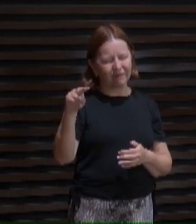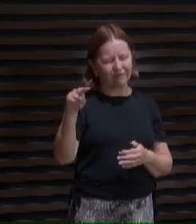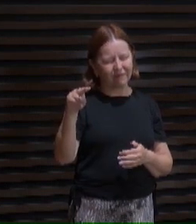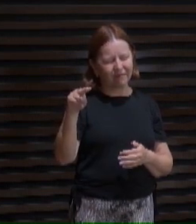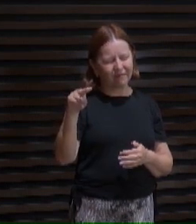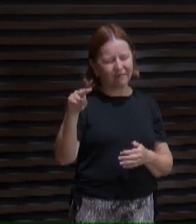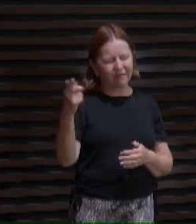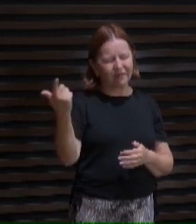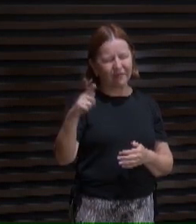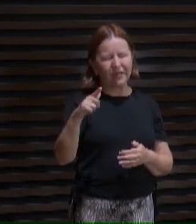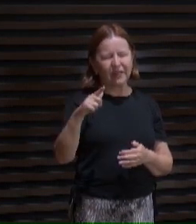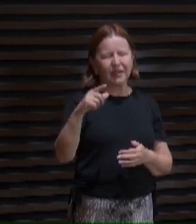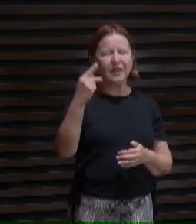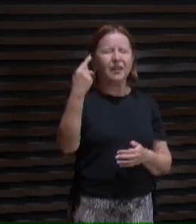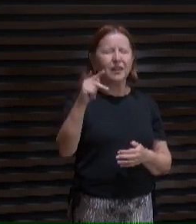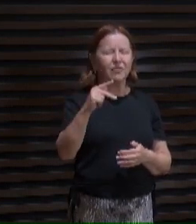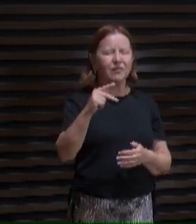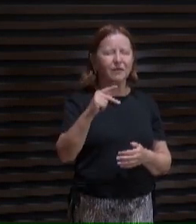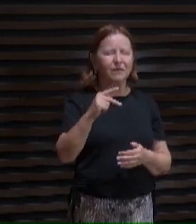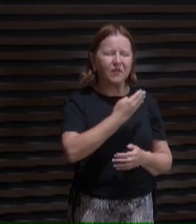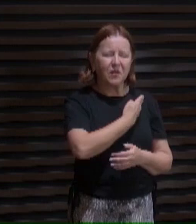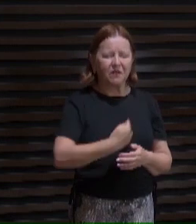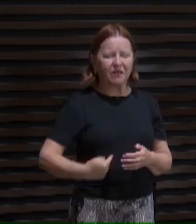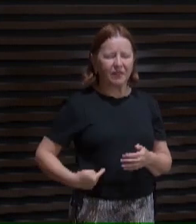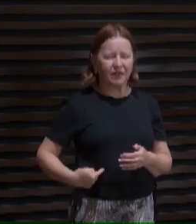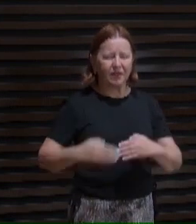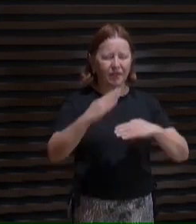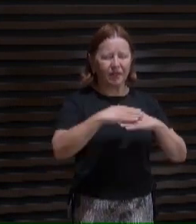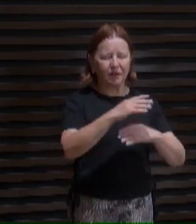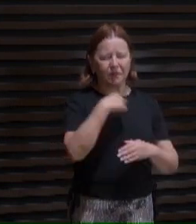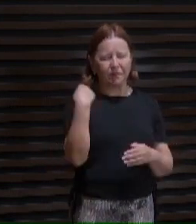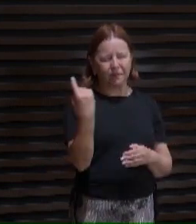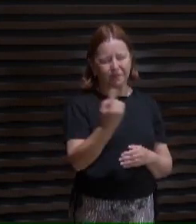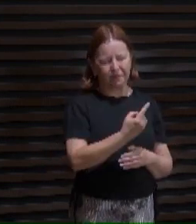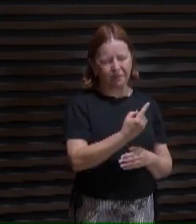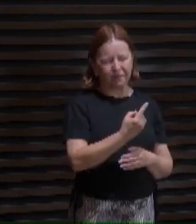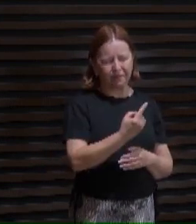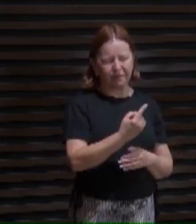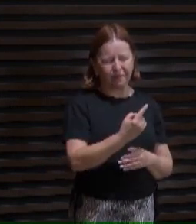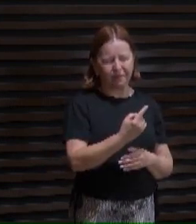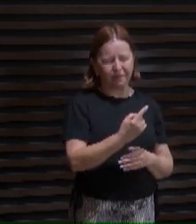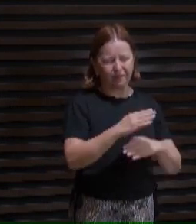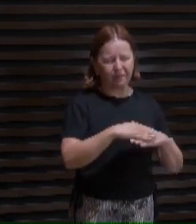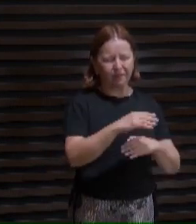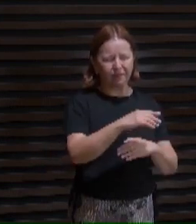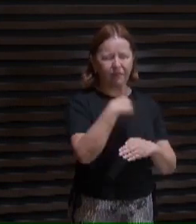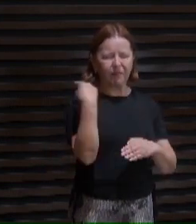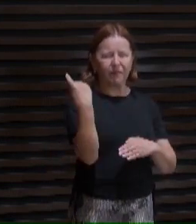Venha a tua governança sobre nós, sobre a nossa